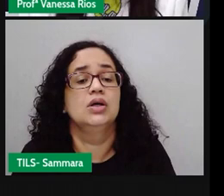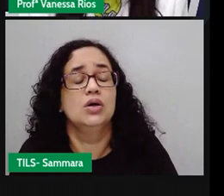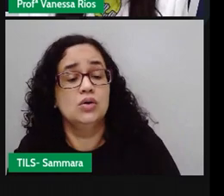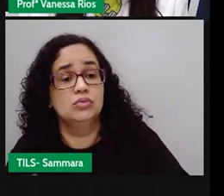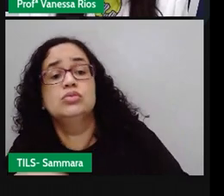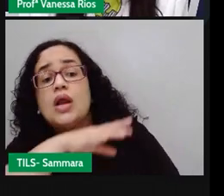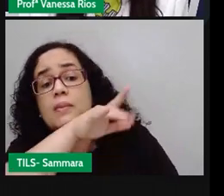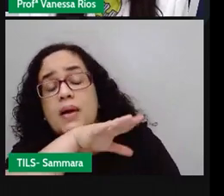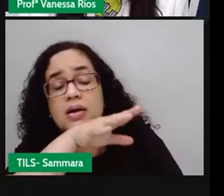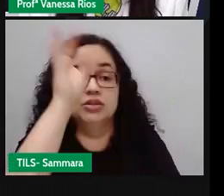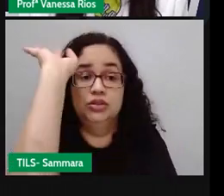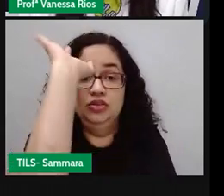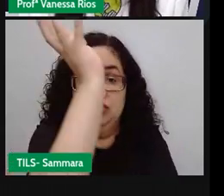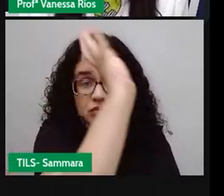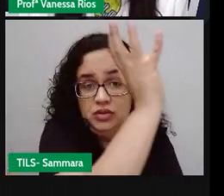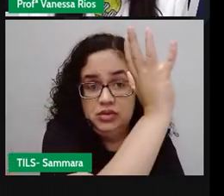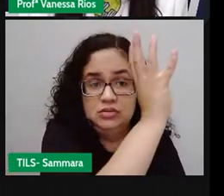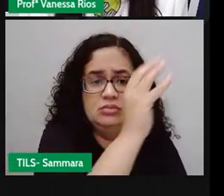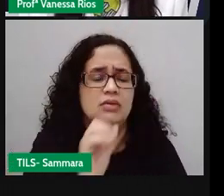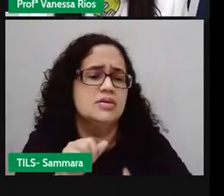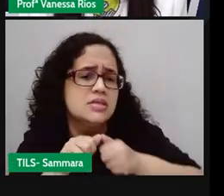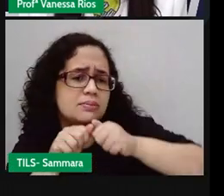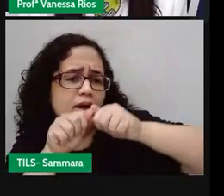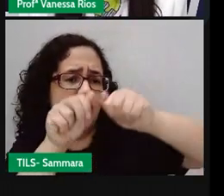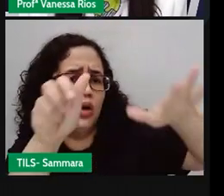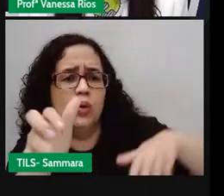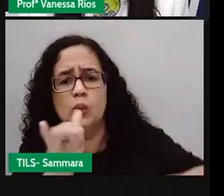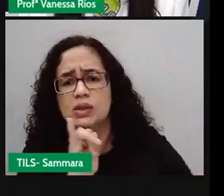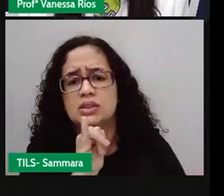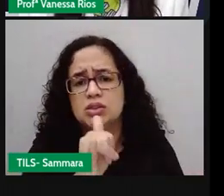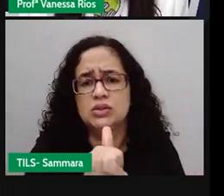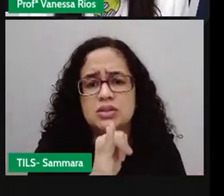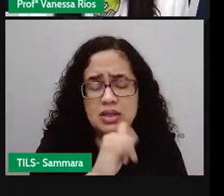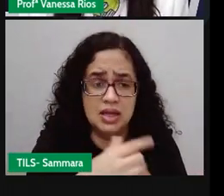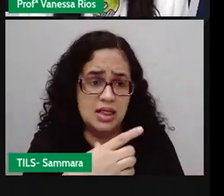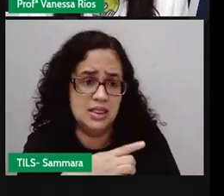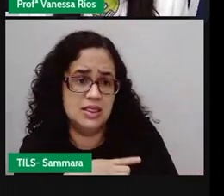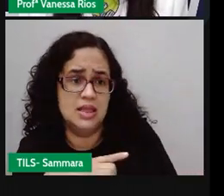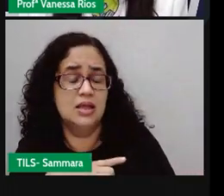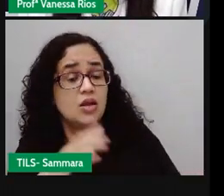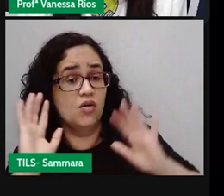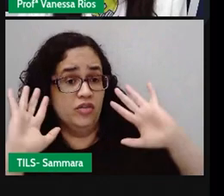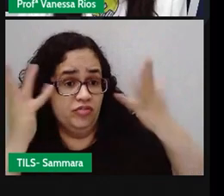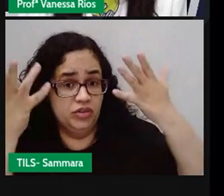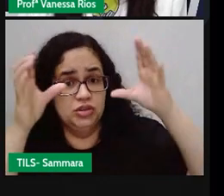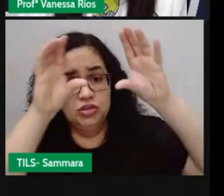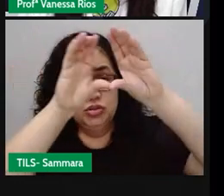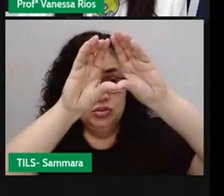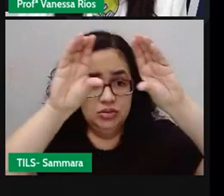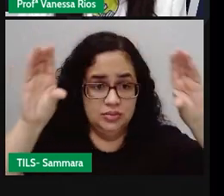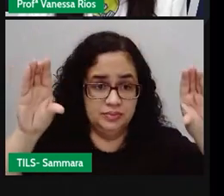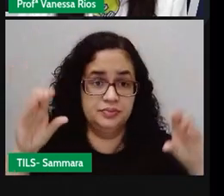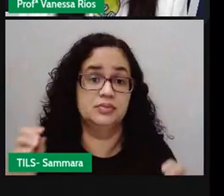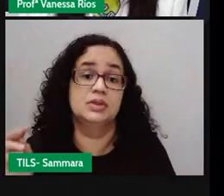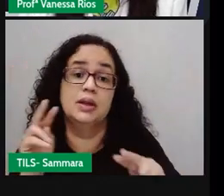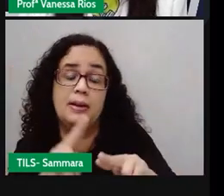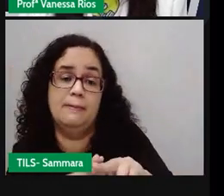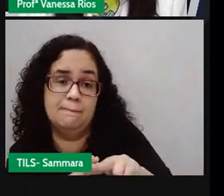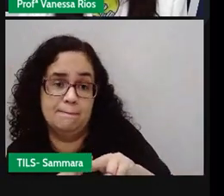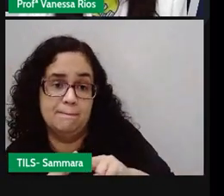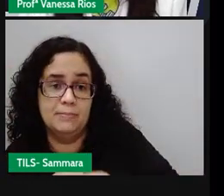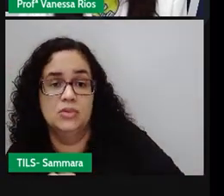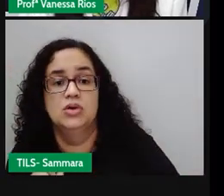Entre os bichos da floresta espalhou-se a notícia de que haveria uma festa no céu. Porém,